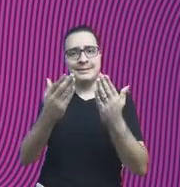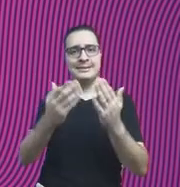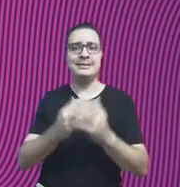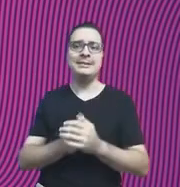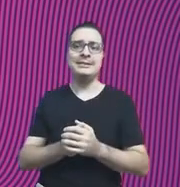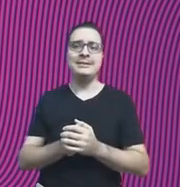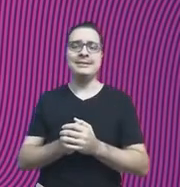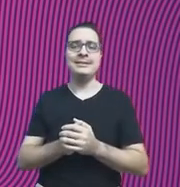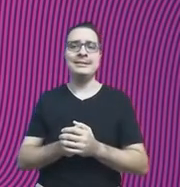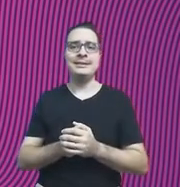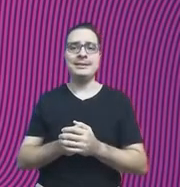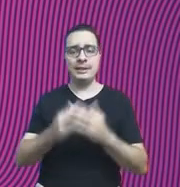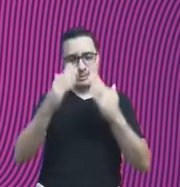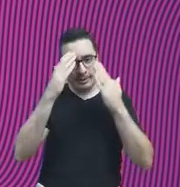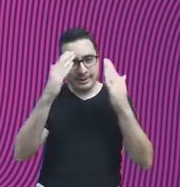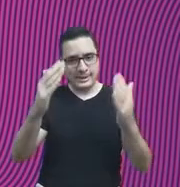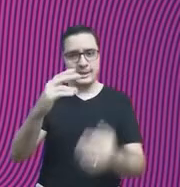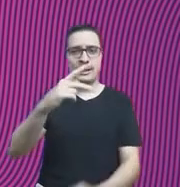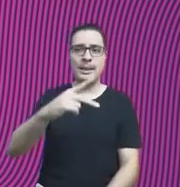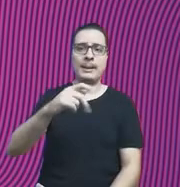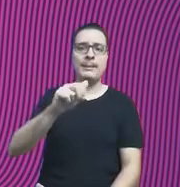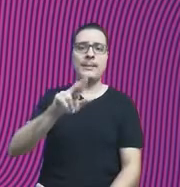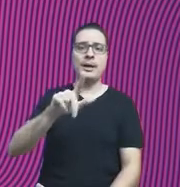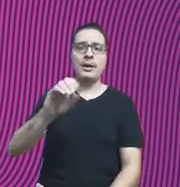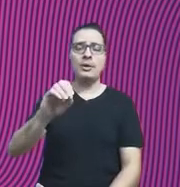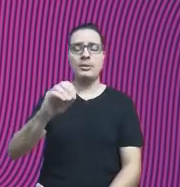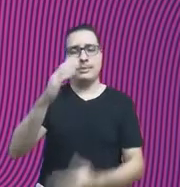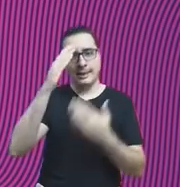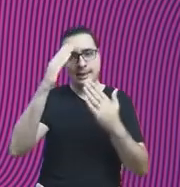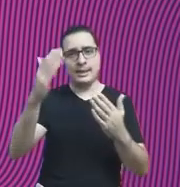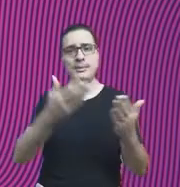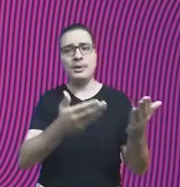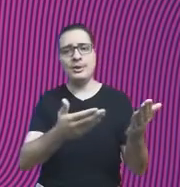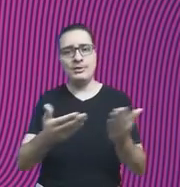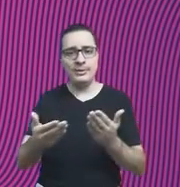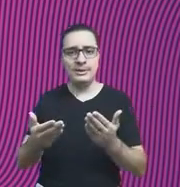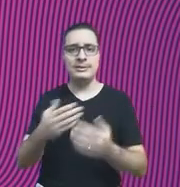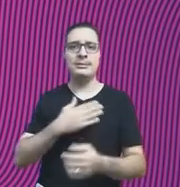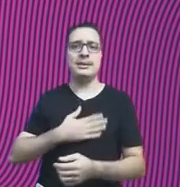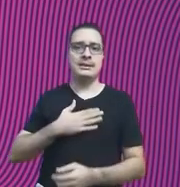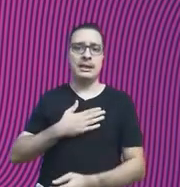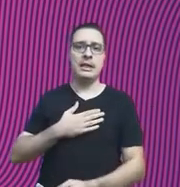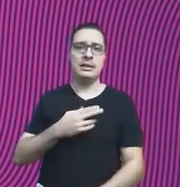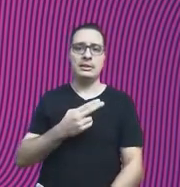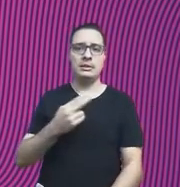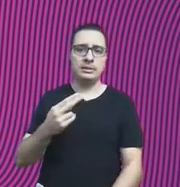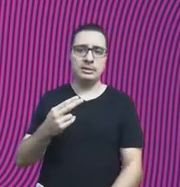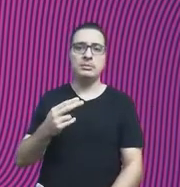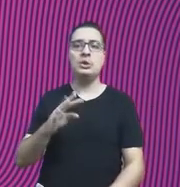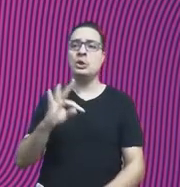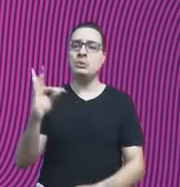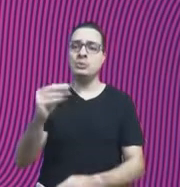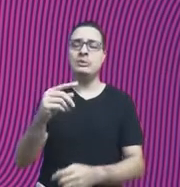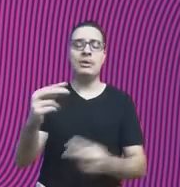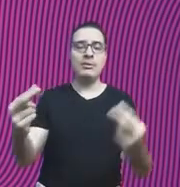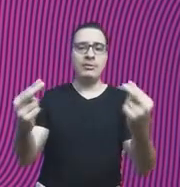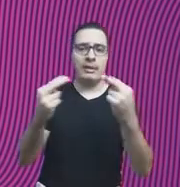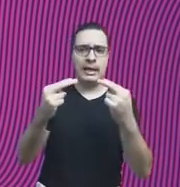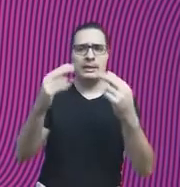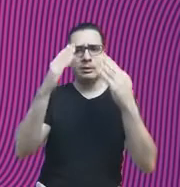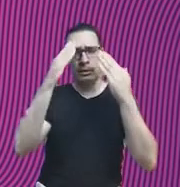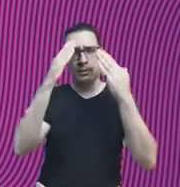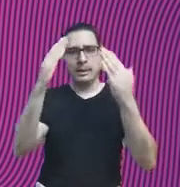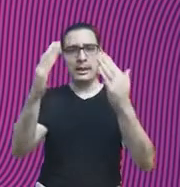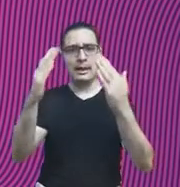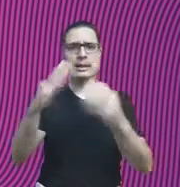Obrigado, Paulo. Obrigado pelo convite. Um abraço ao Zé Eduardo. Obrigado a todos que estão nos assistindo. É um prazer